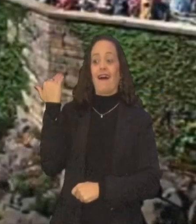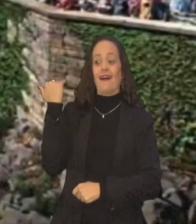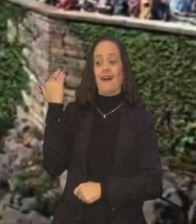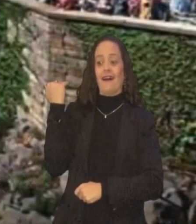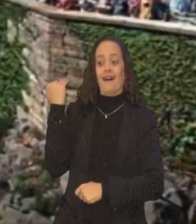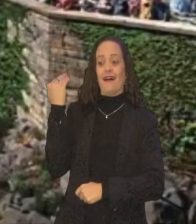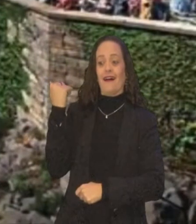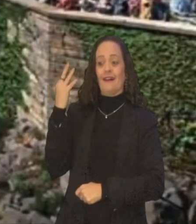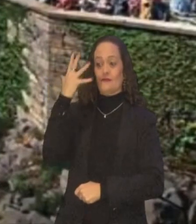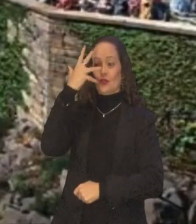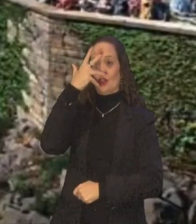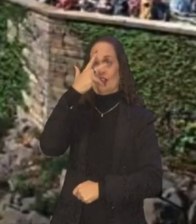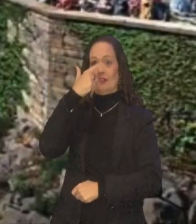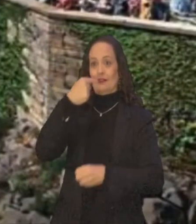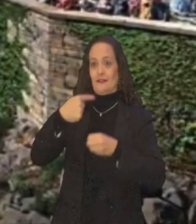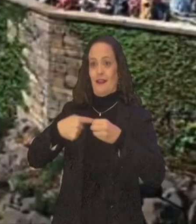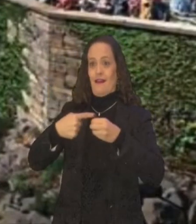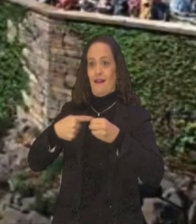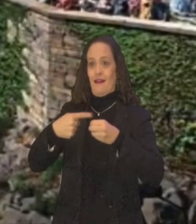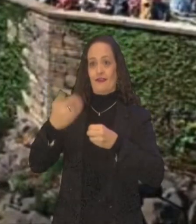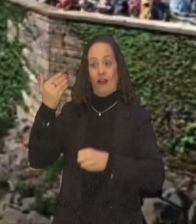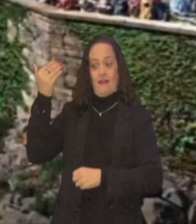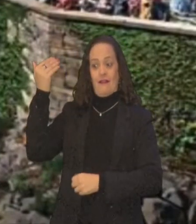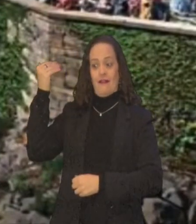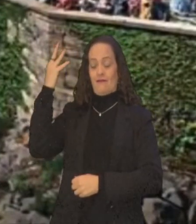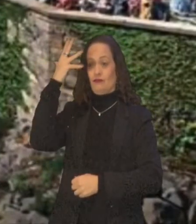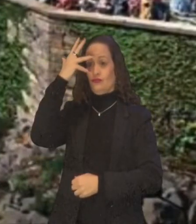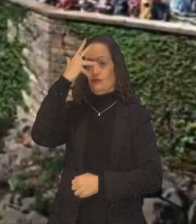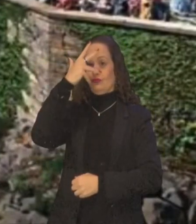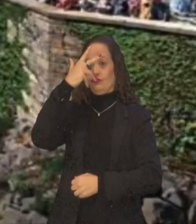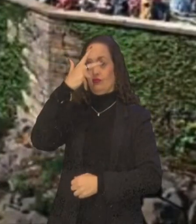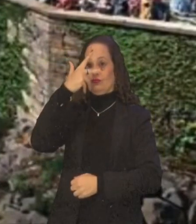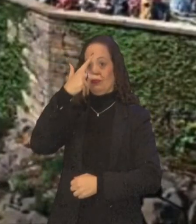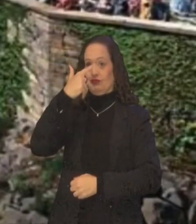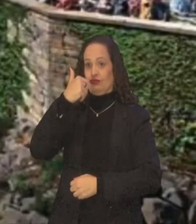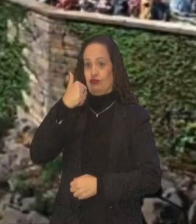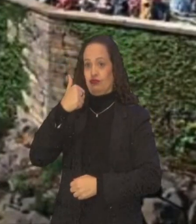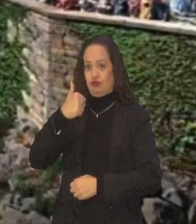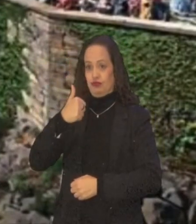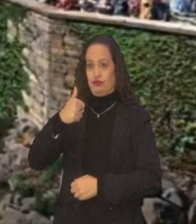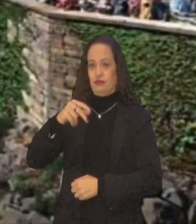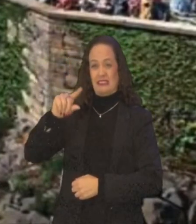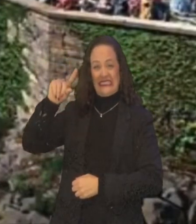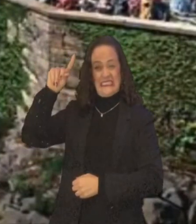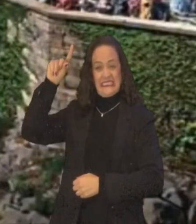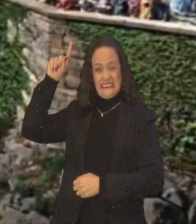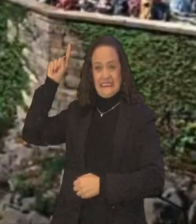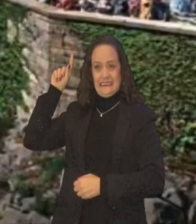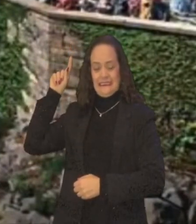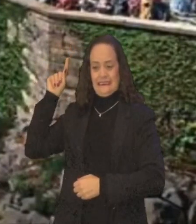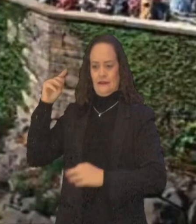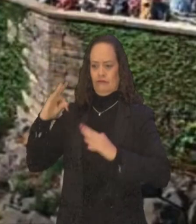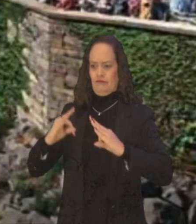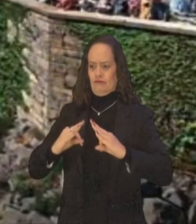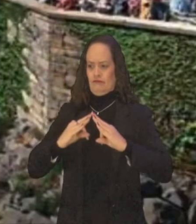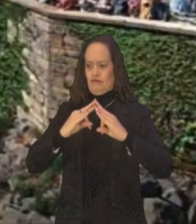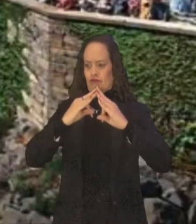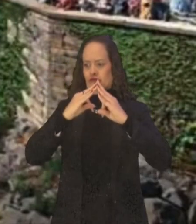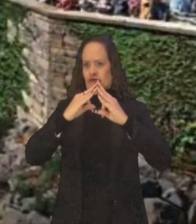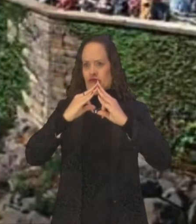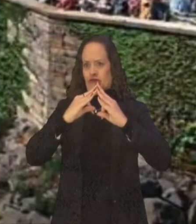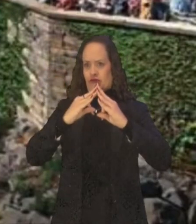suntuosa, bonita, linda, toda a ostentação da sua arquitetura, da sua